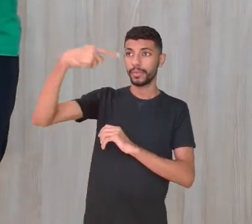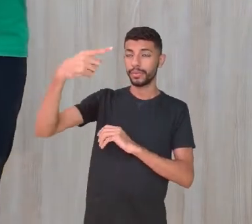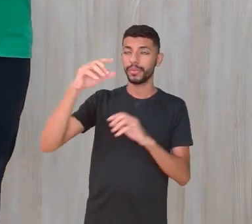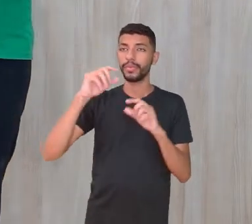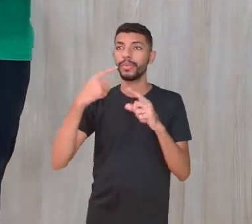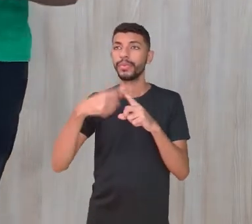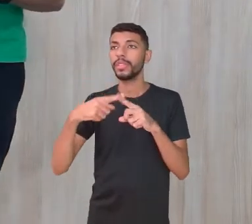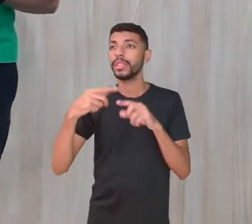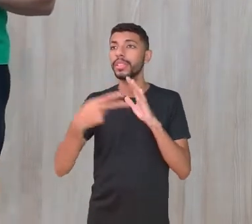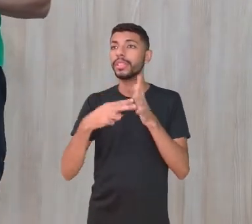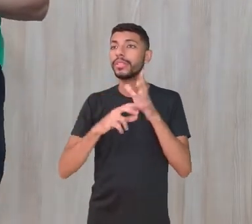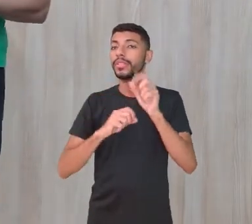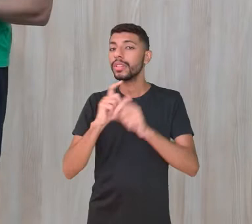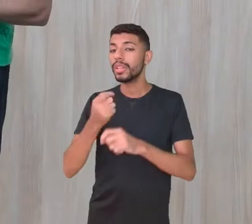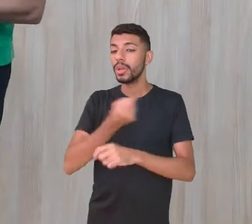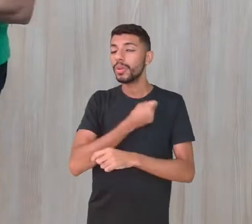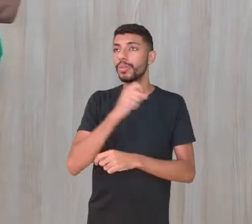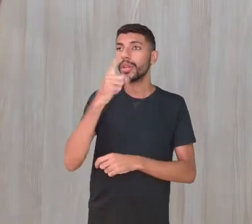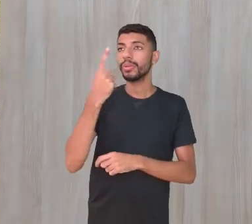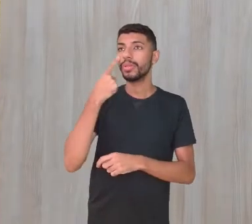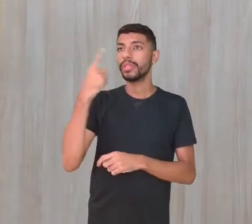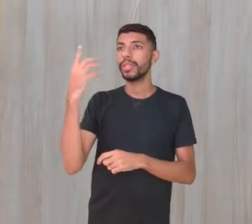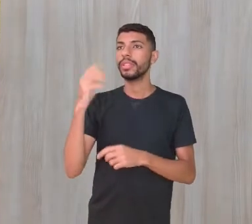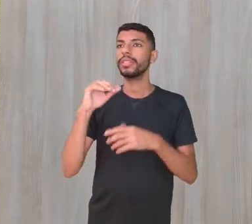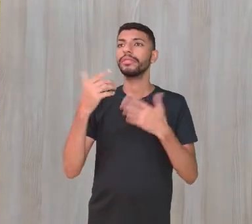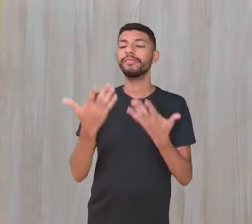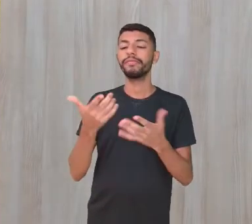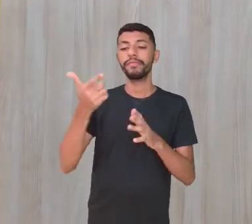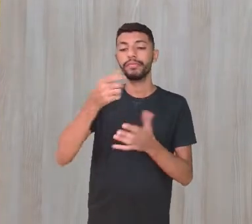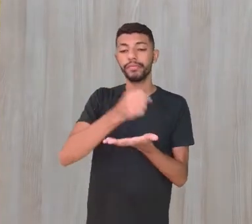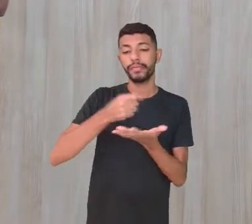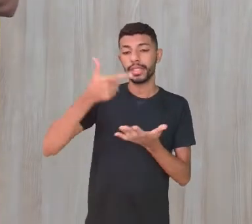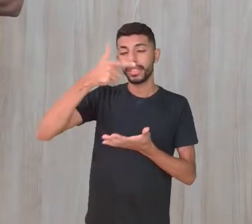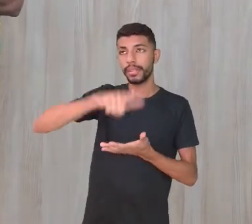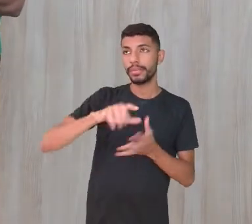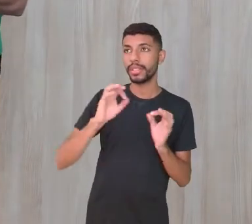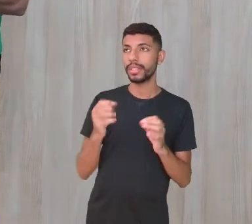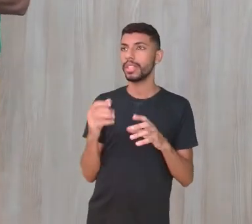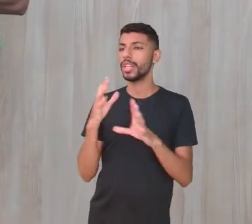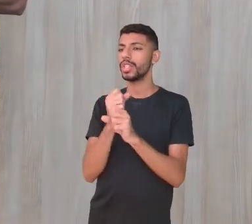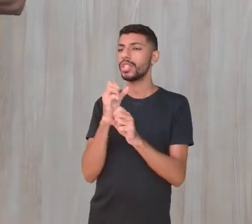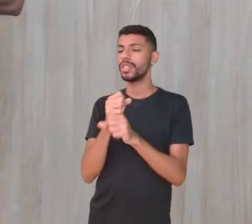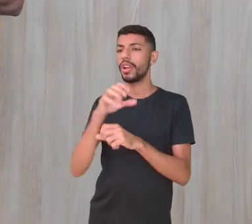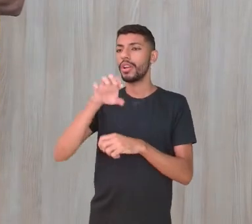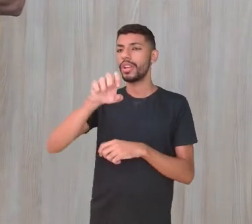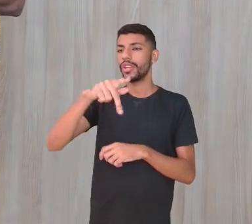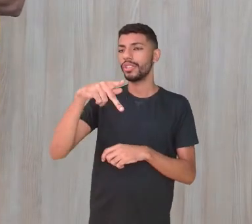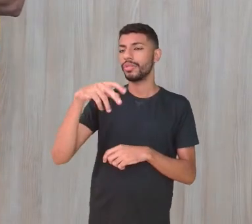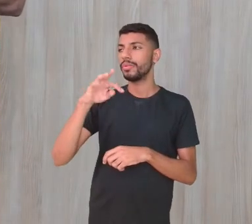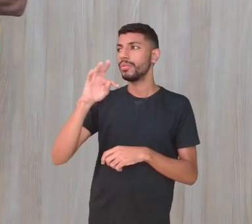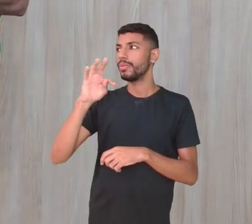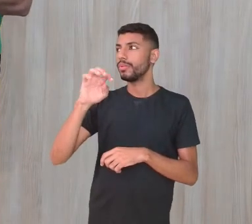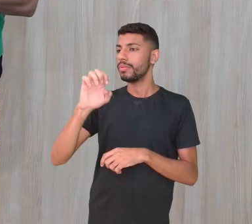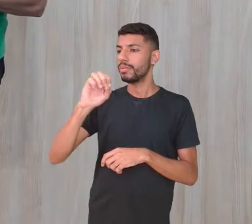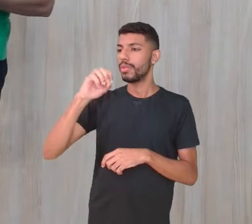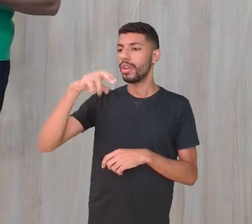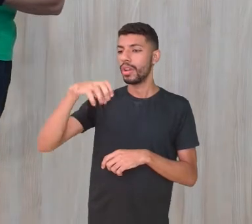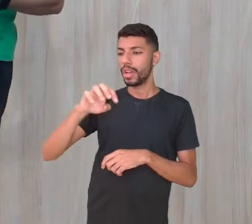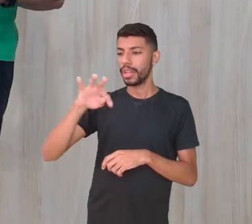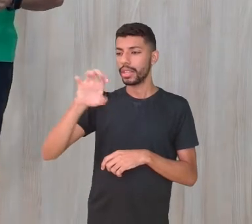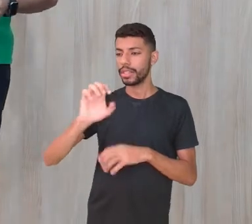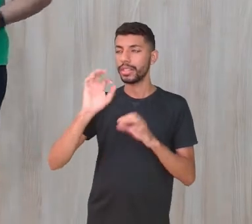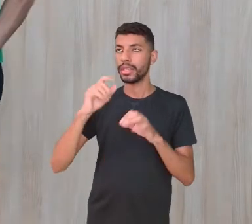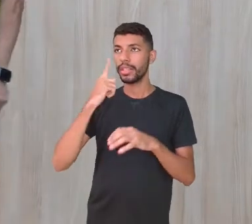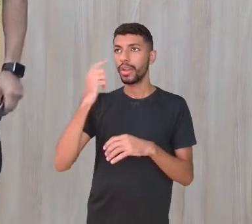é porque é o número 1. Então, eu repito a base aqui e somo os expoentes. 1 mais 1 mais 1 é igual a